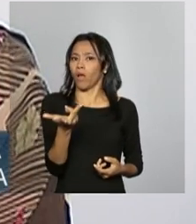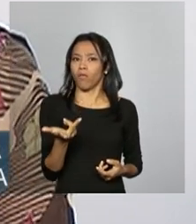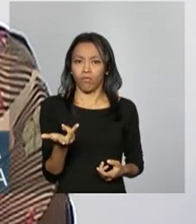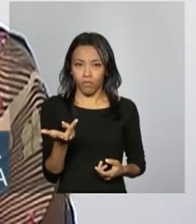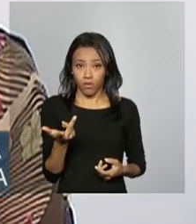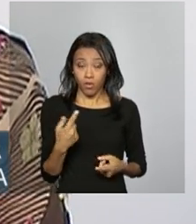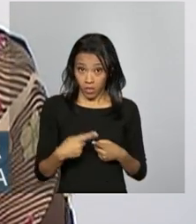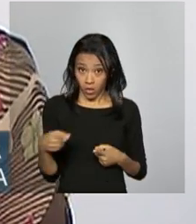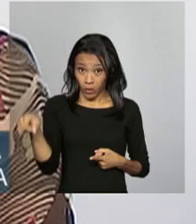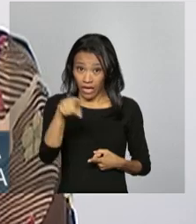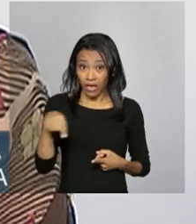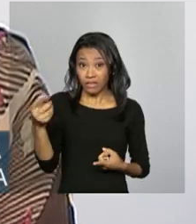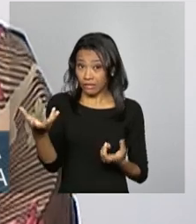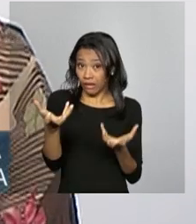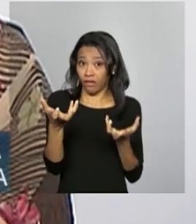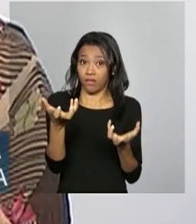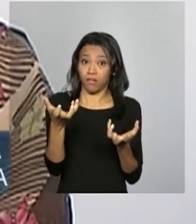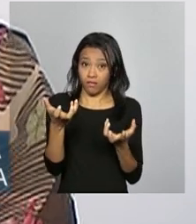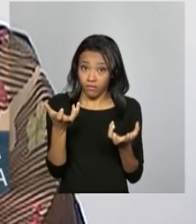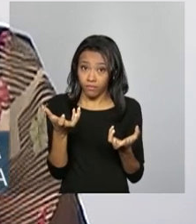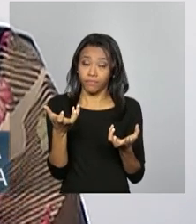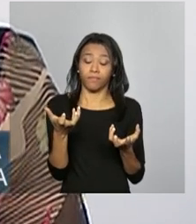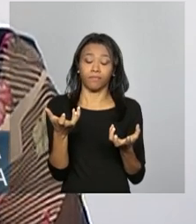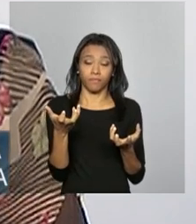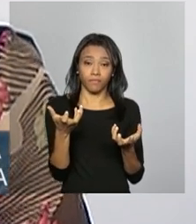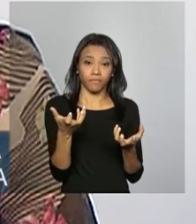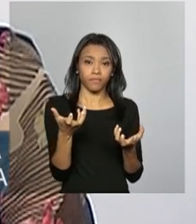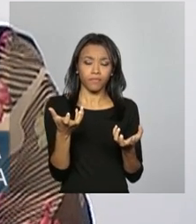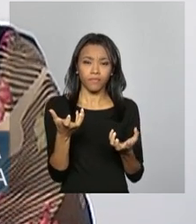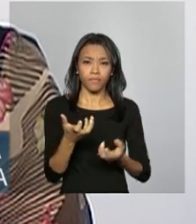Porque o que eles querem é...